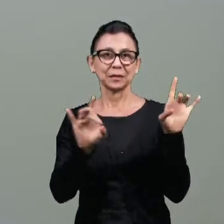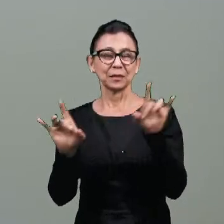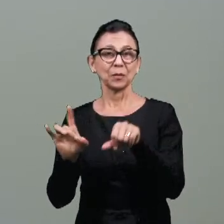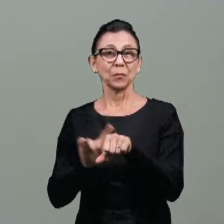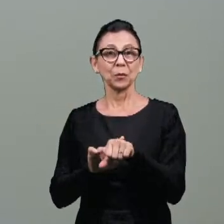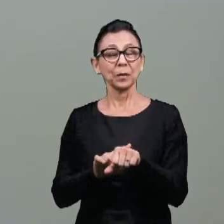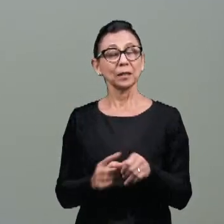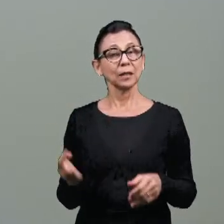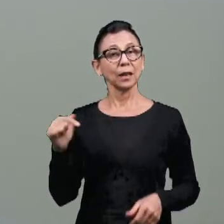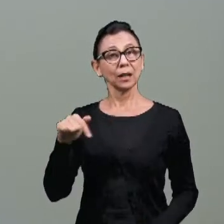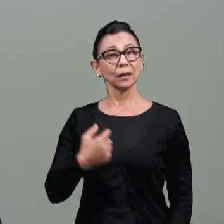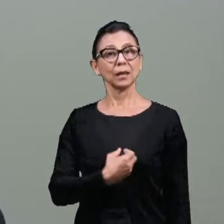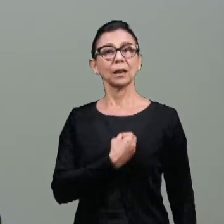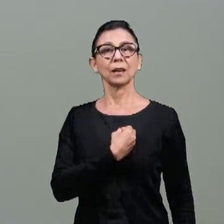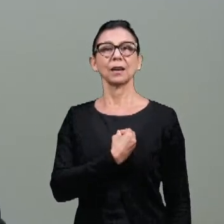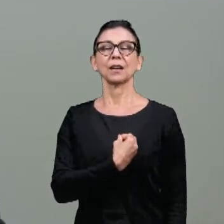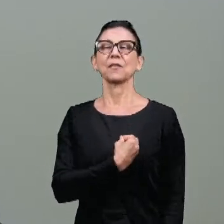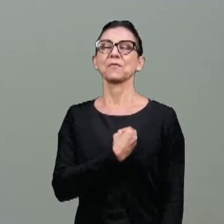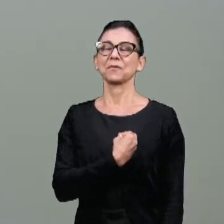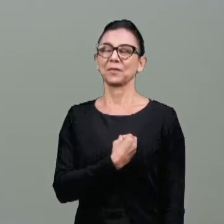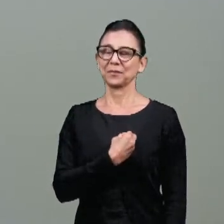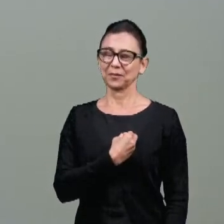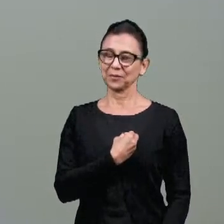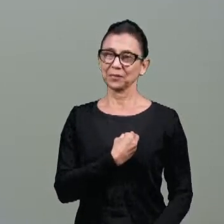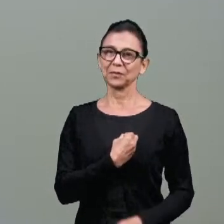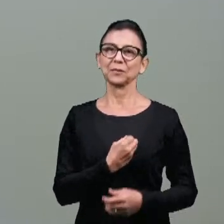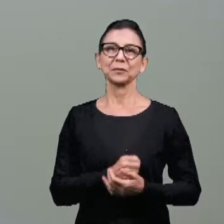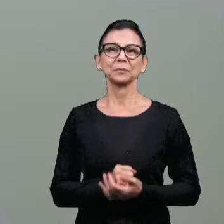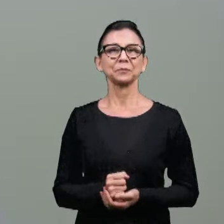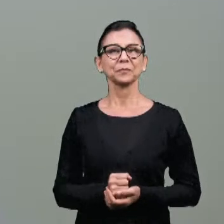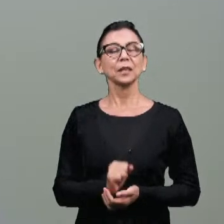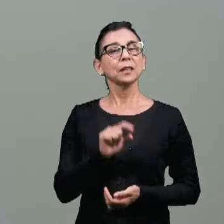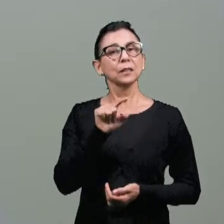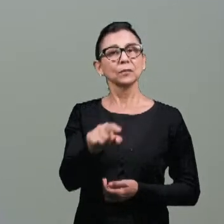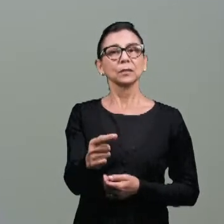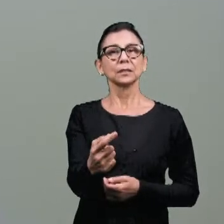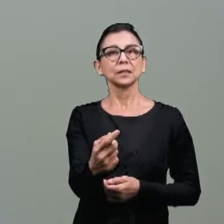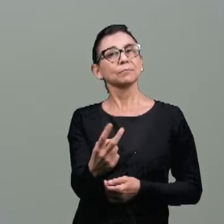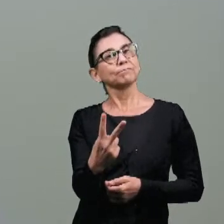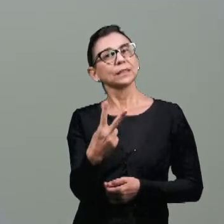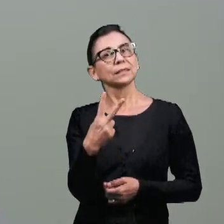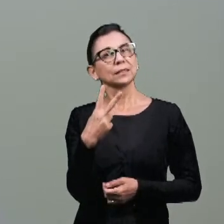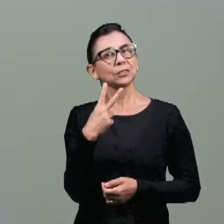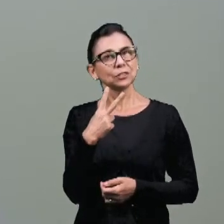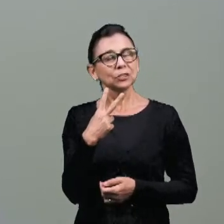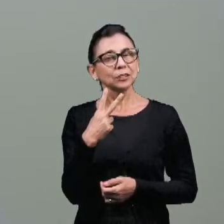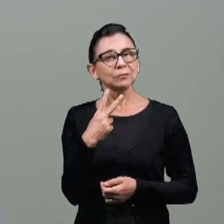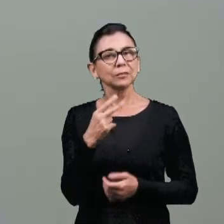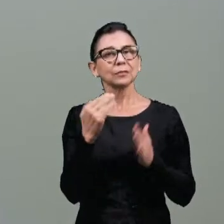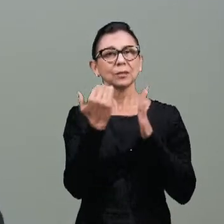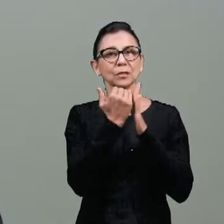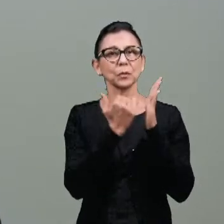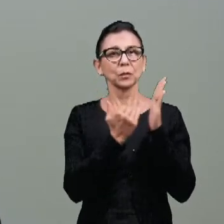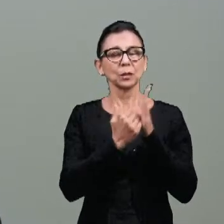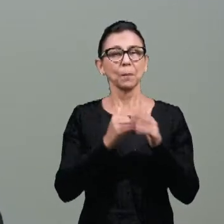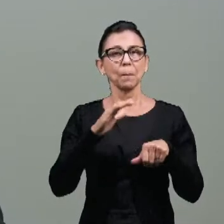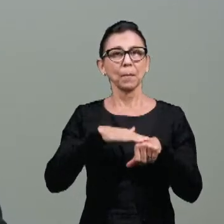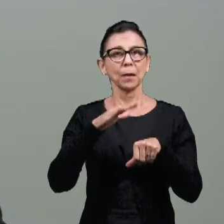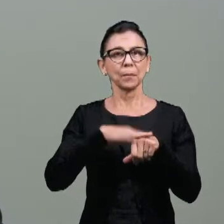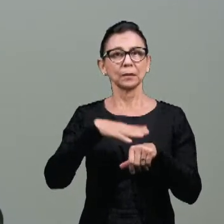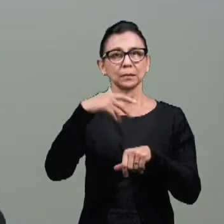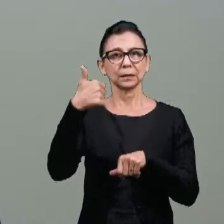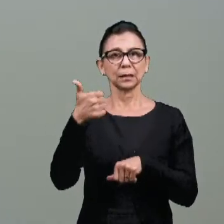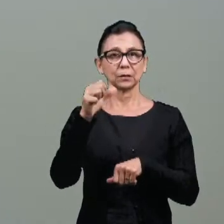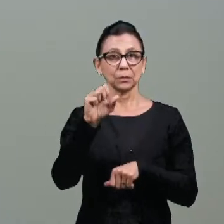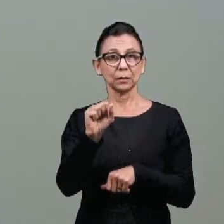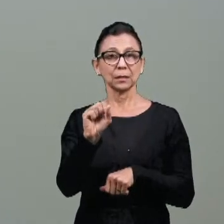vivo e a partir de agora, você conectado com a nossa programação. São mais de 180 países conosco. Você que está no Brasil,